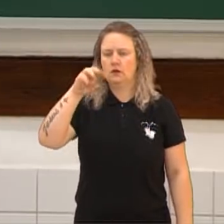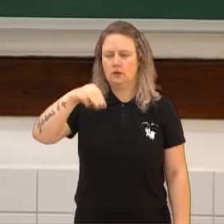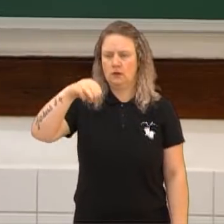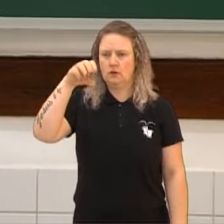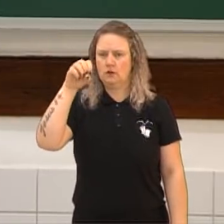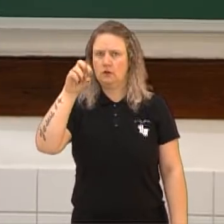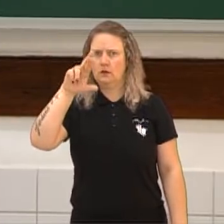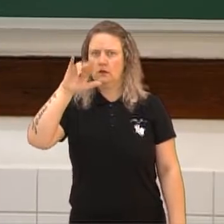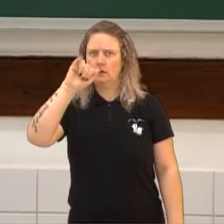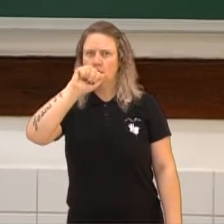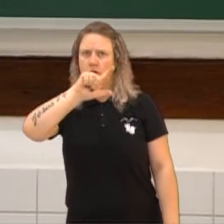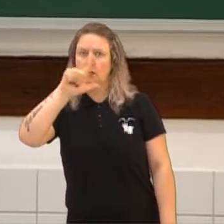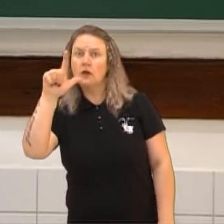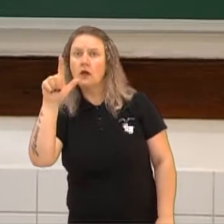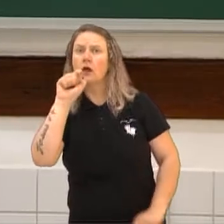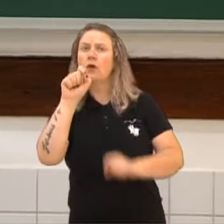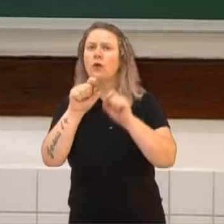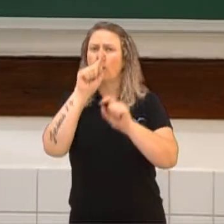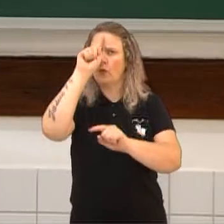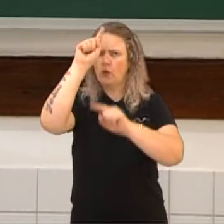ideia da arte